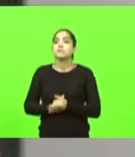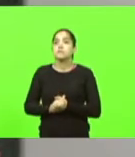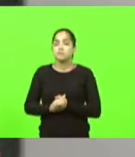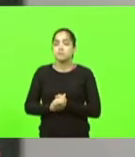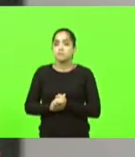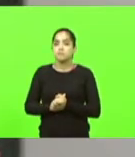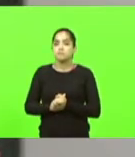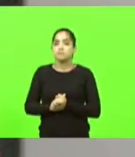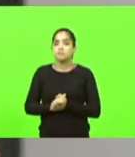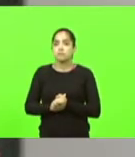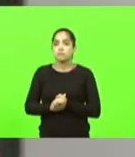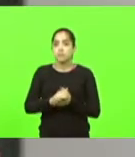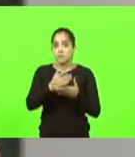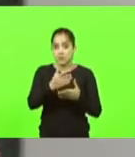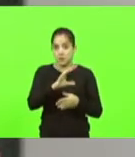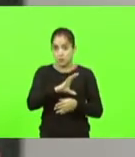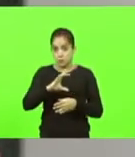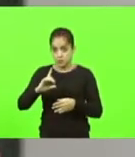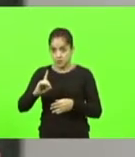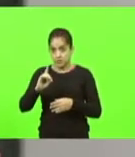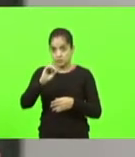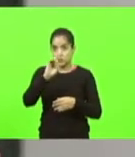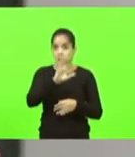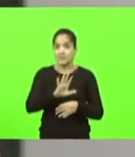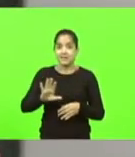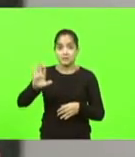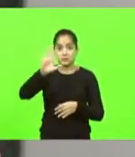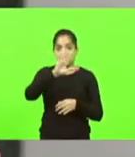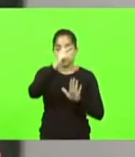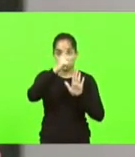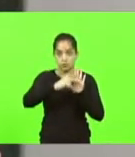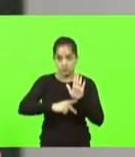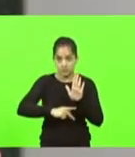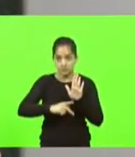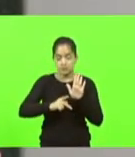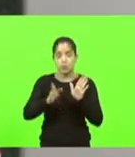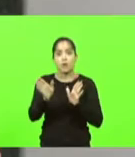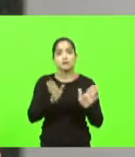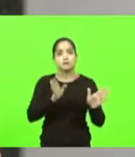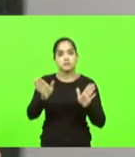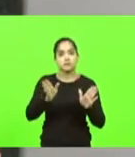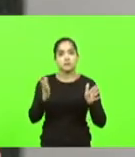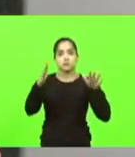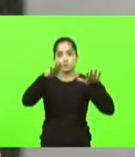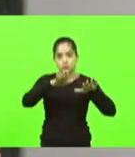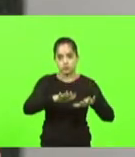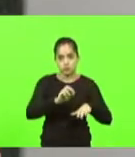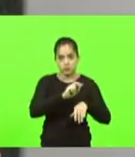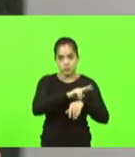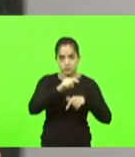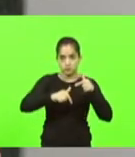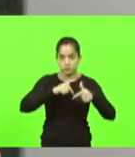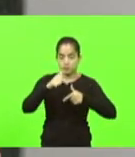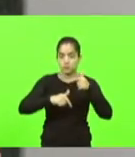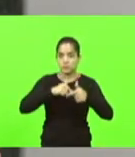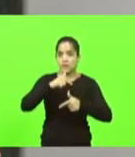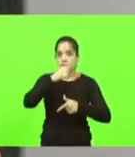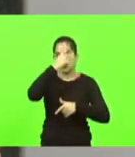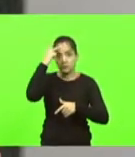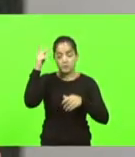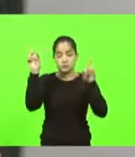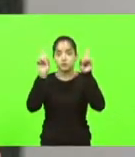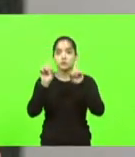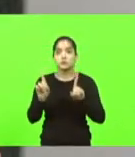que ele é o coordenador nacional do projeto de acessibilidade e inclusão no mercado de trabalho de pessoas com deficiência